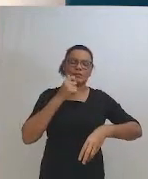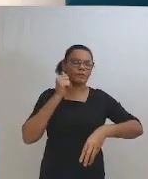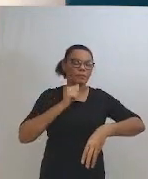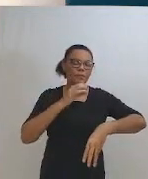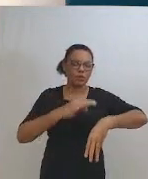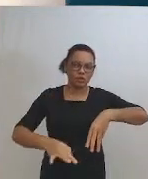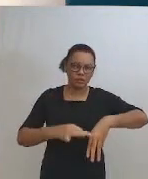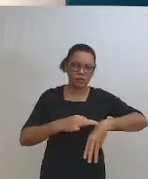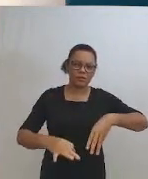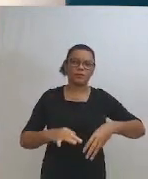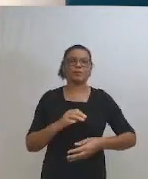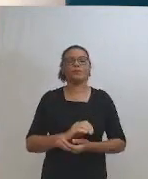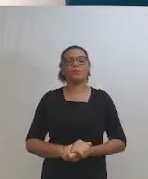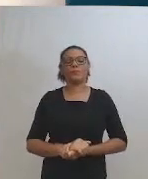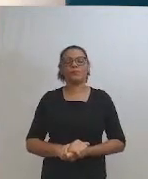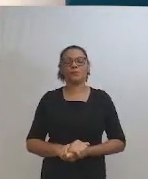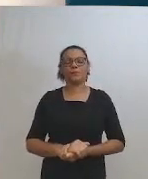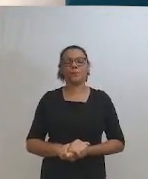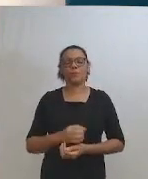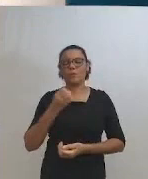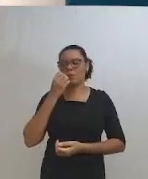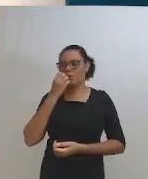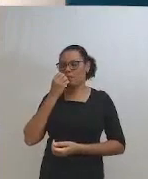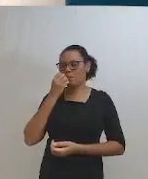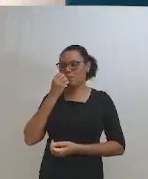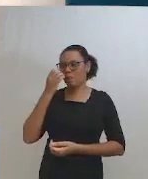Obrigado, excelências. Boa tarde.